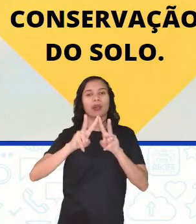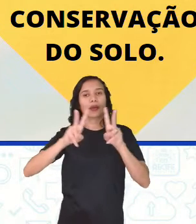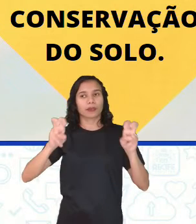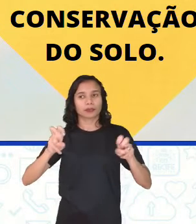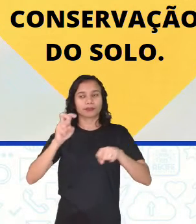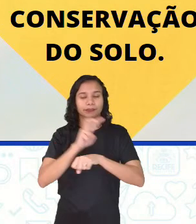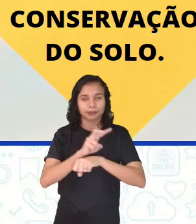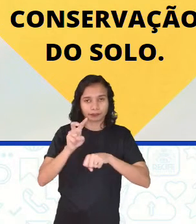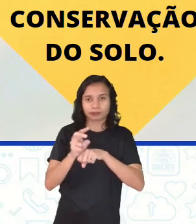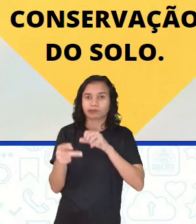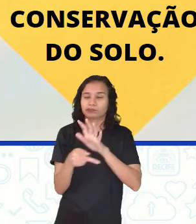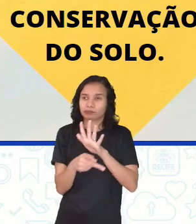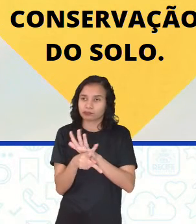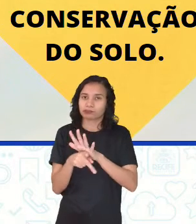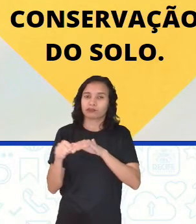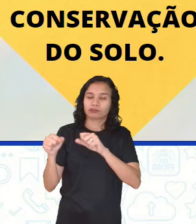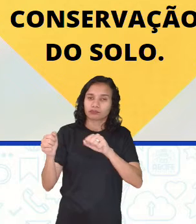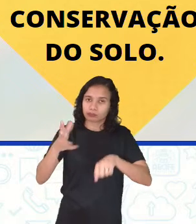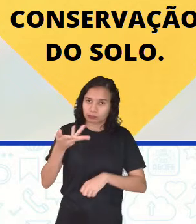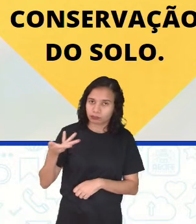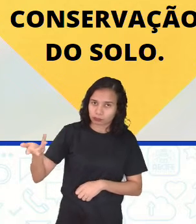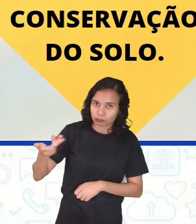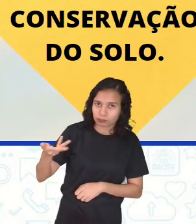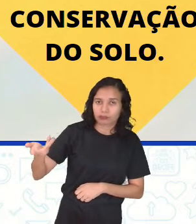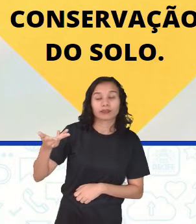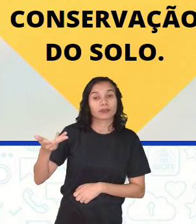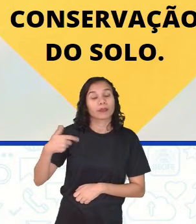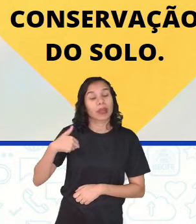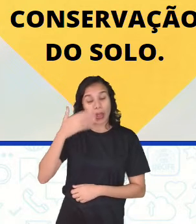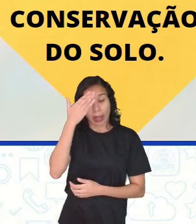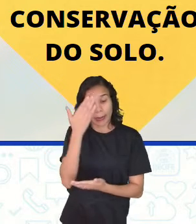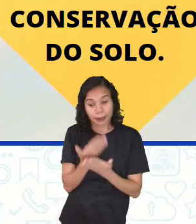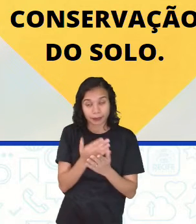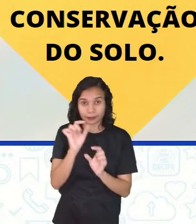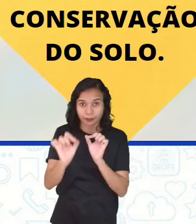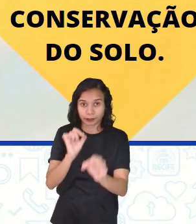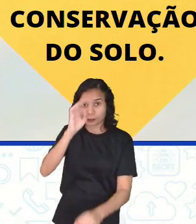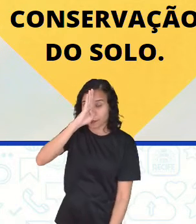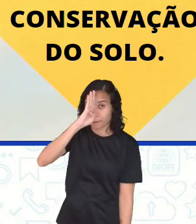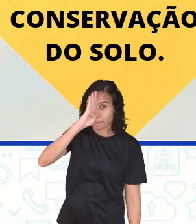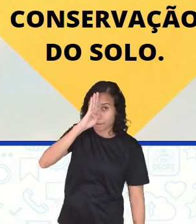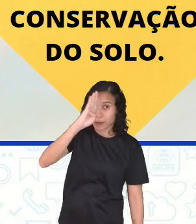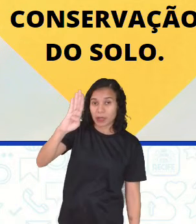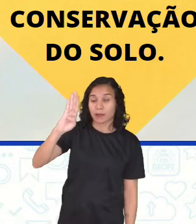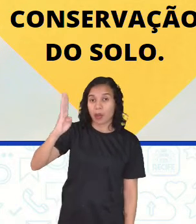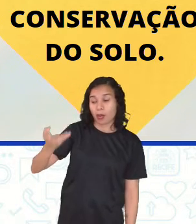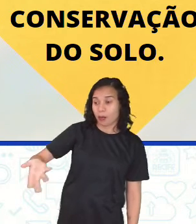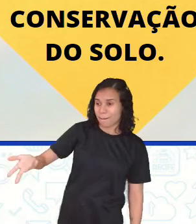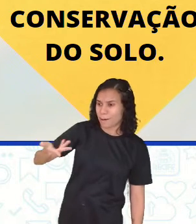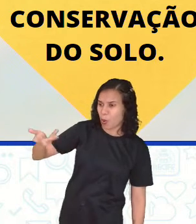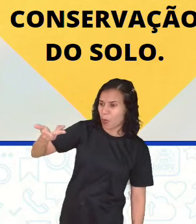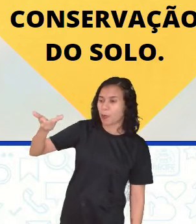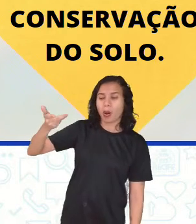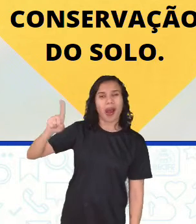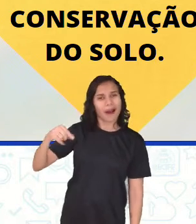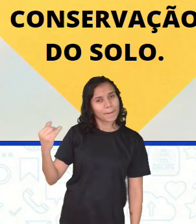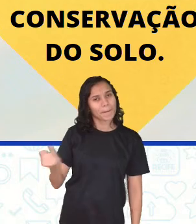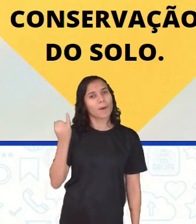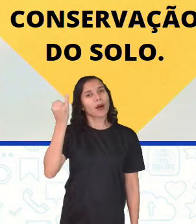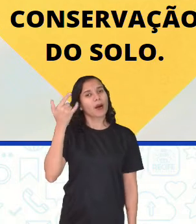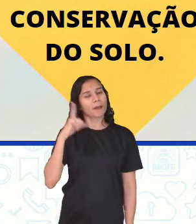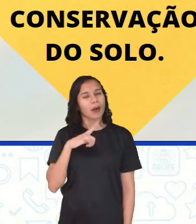respeito, né, à produção. Acredito que priorizar a produtividade é importante para a